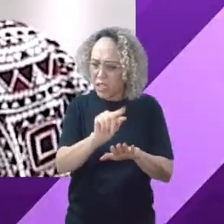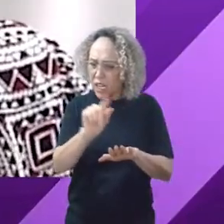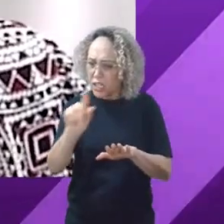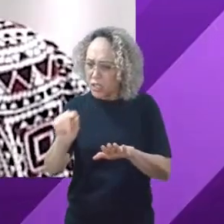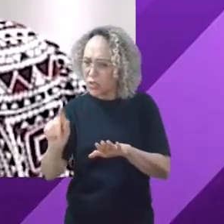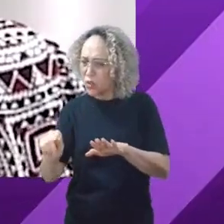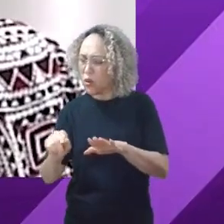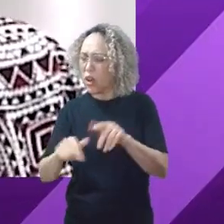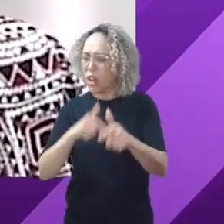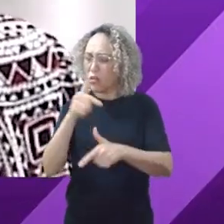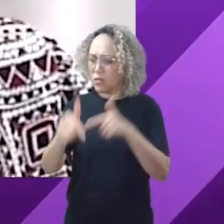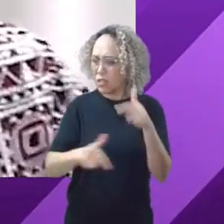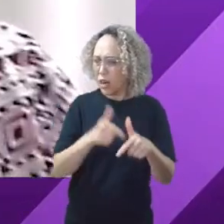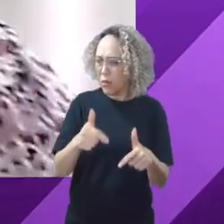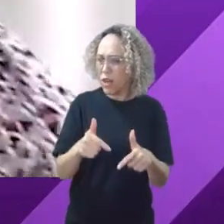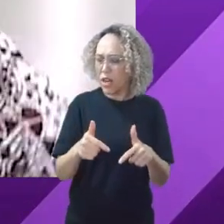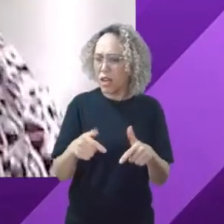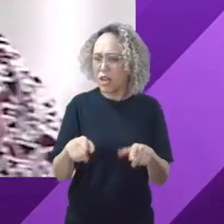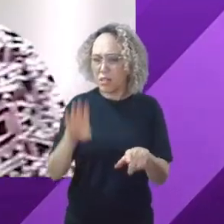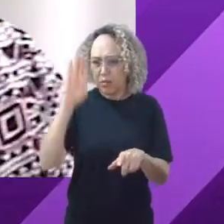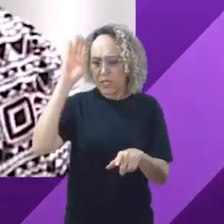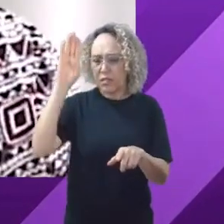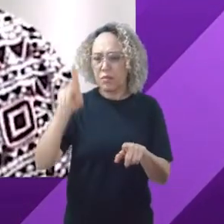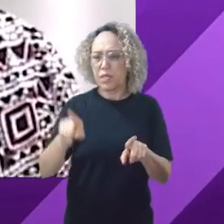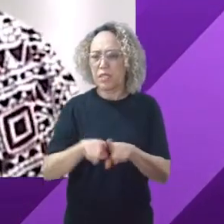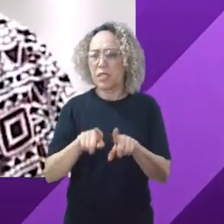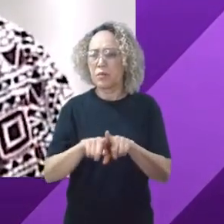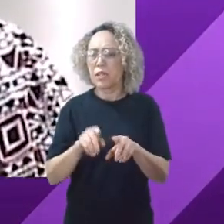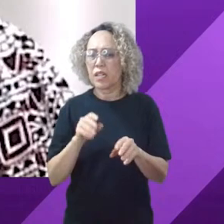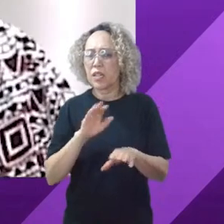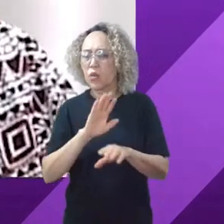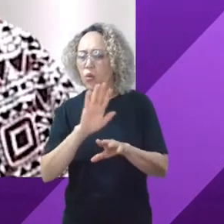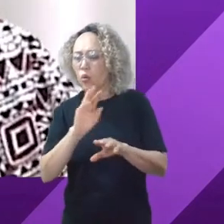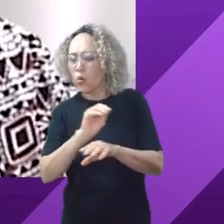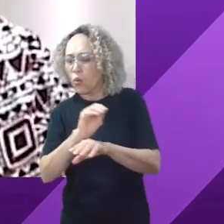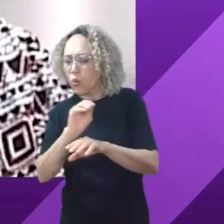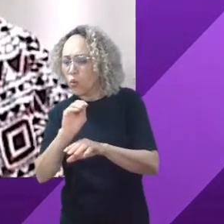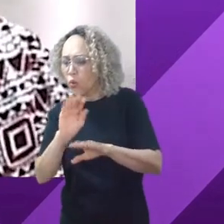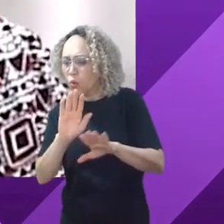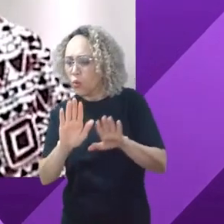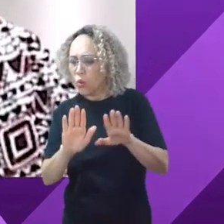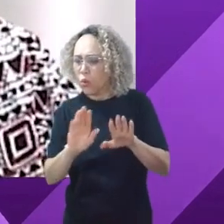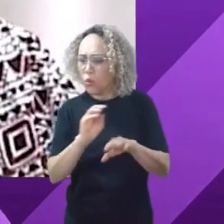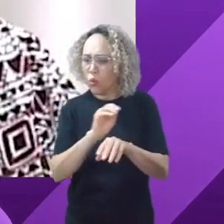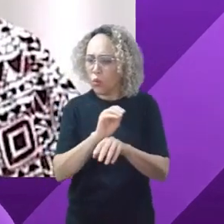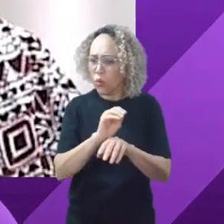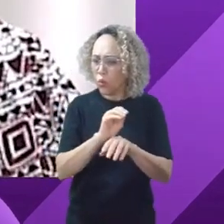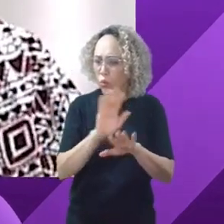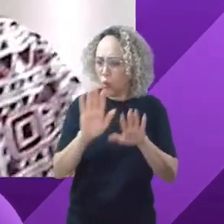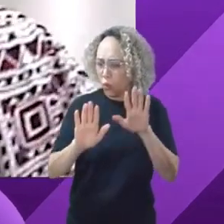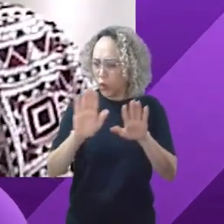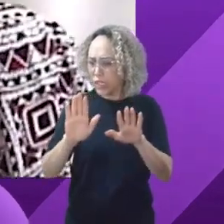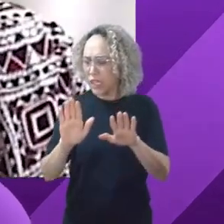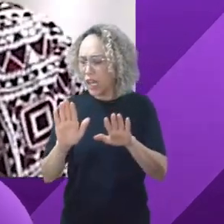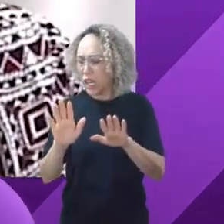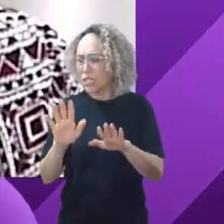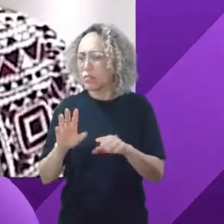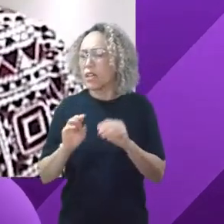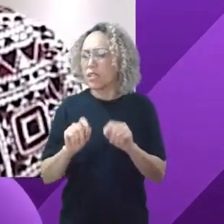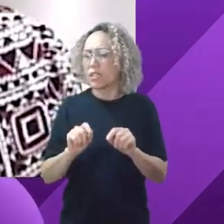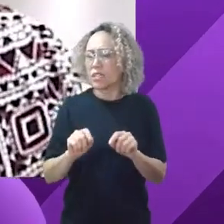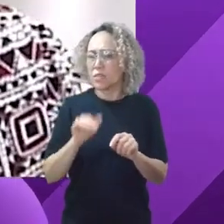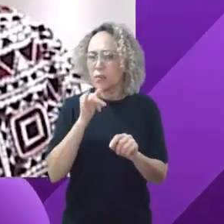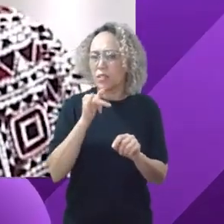principalmente, cuidado em como você vai desmobilizar todo o investimento que você fez para se tornar